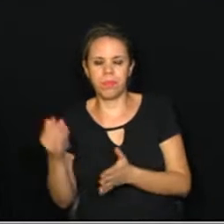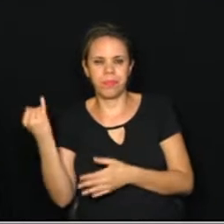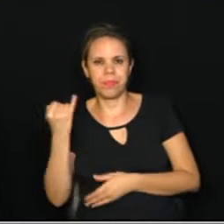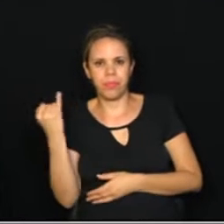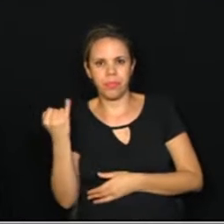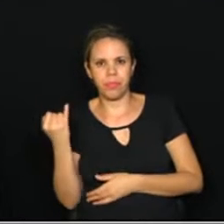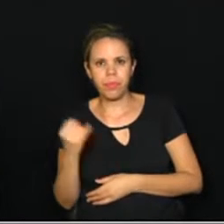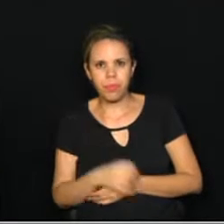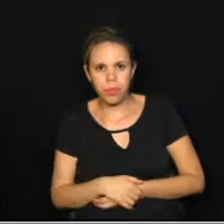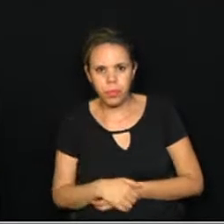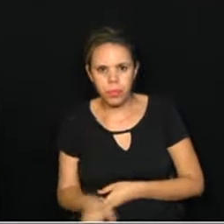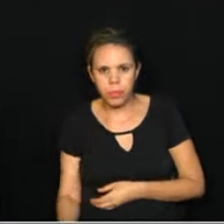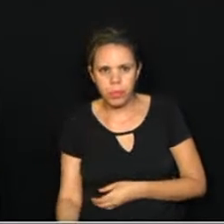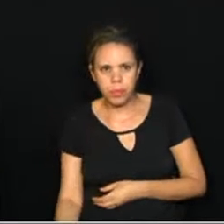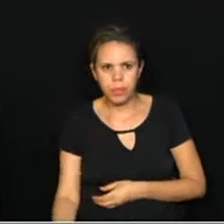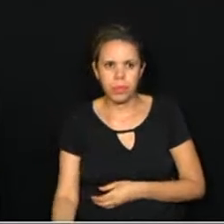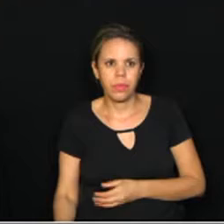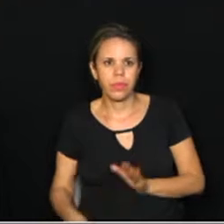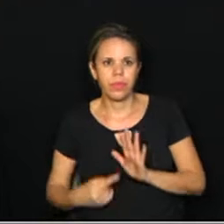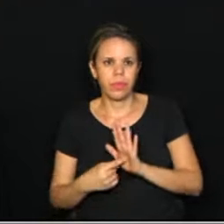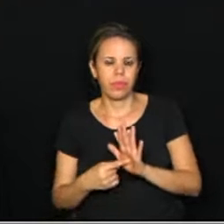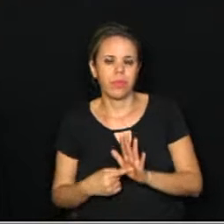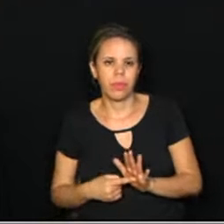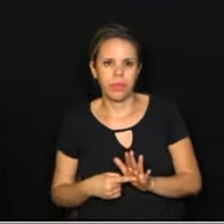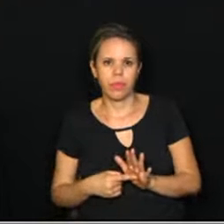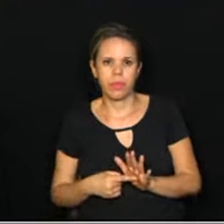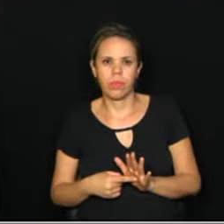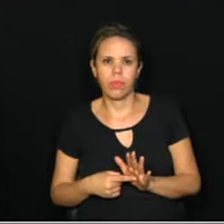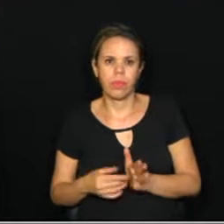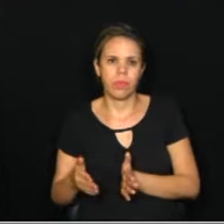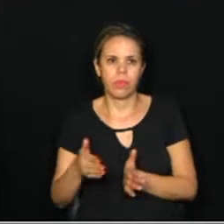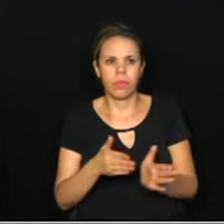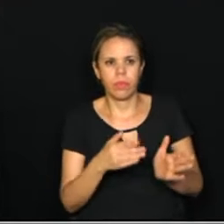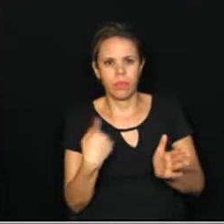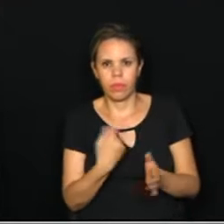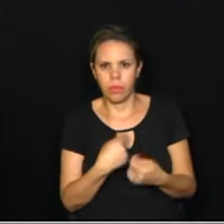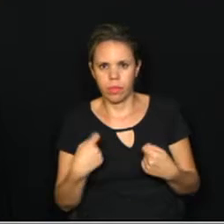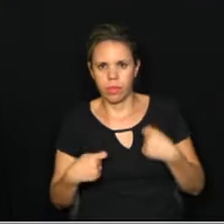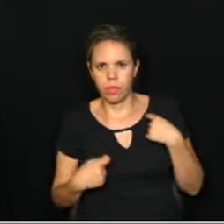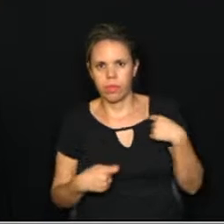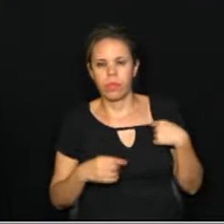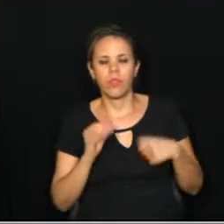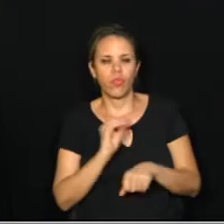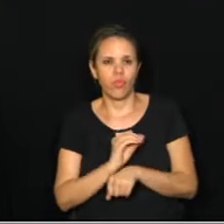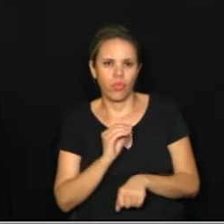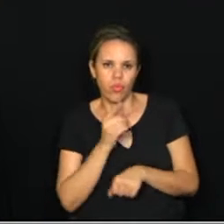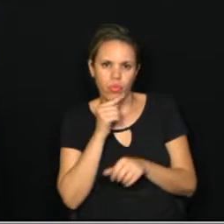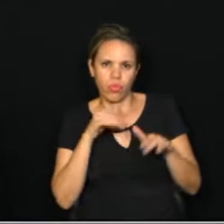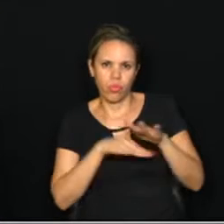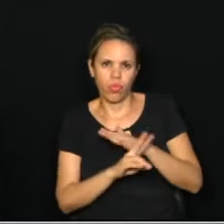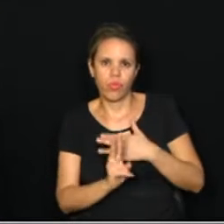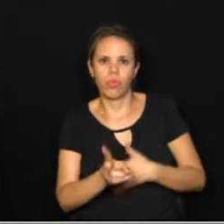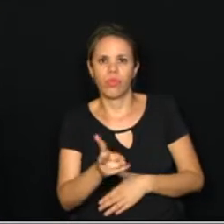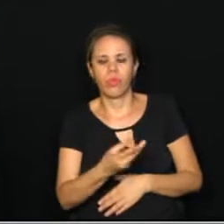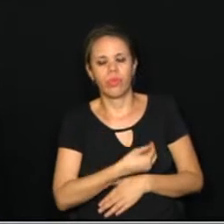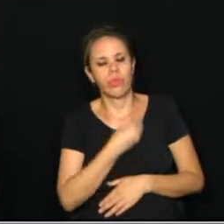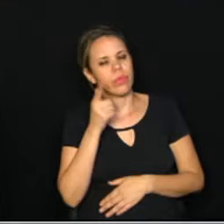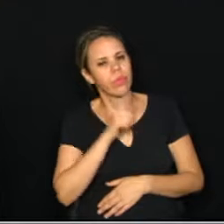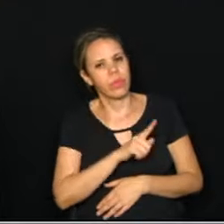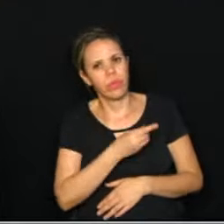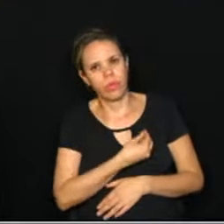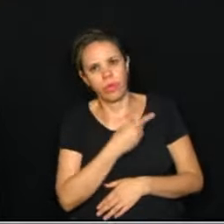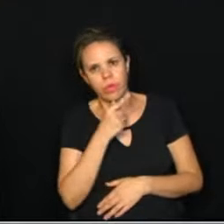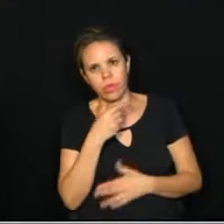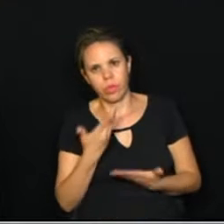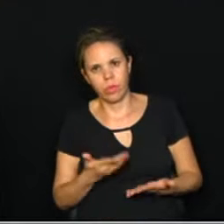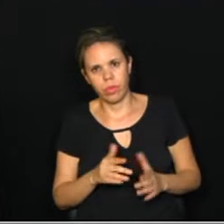importante. Os dados mostram que a nossa bacia ela necessita, né, de reservatórios para que a gente continue garantindo o abastecimento